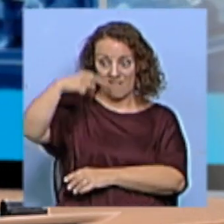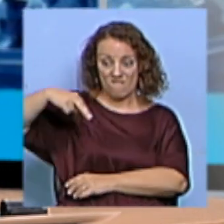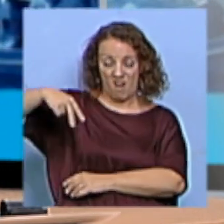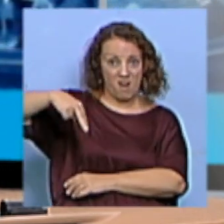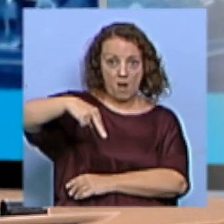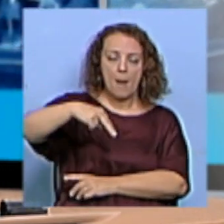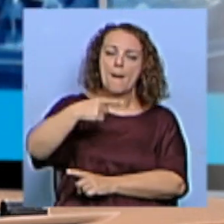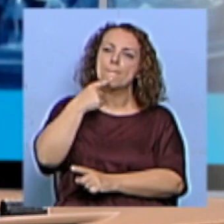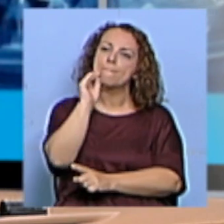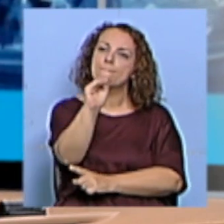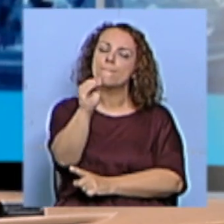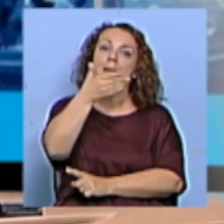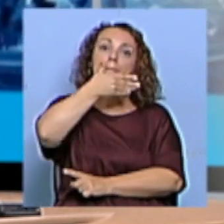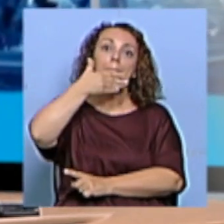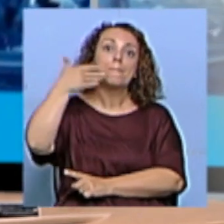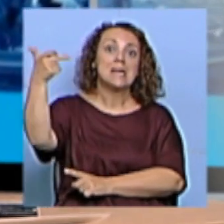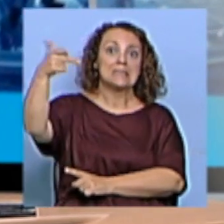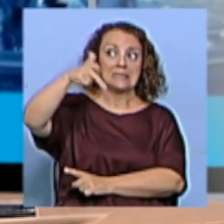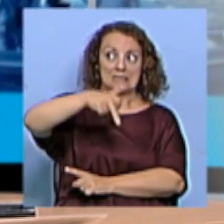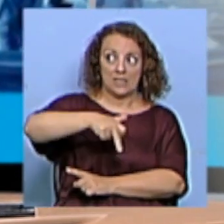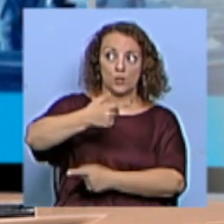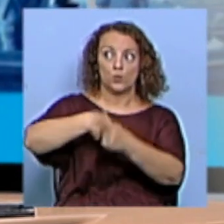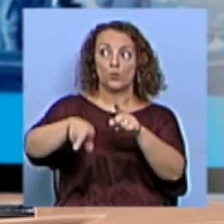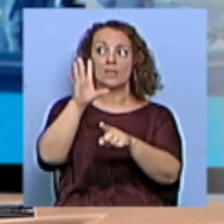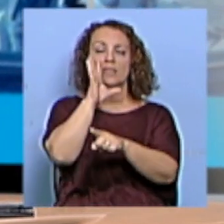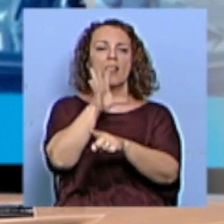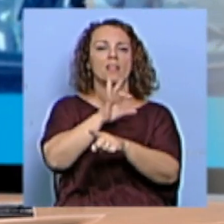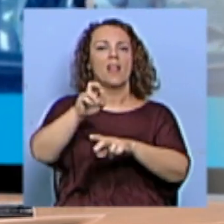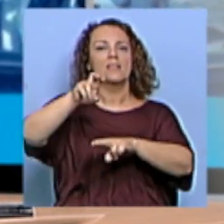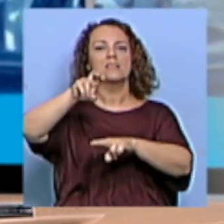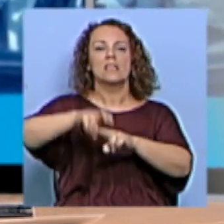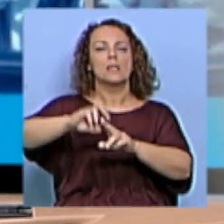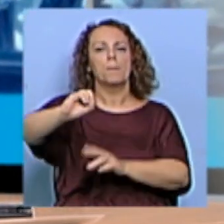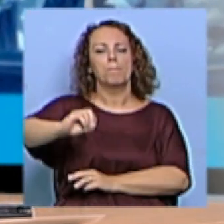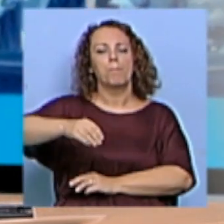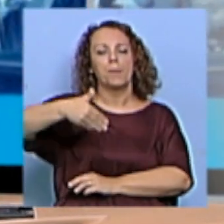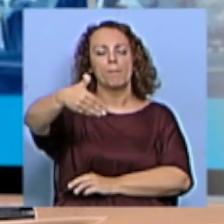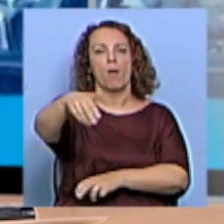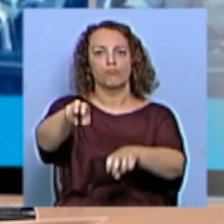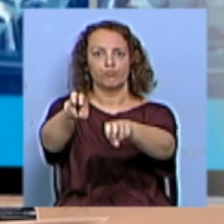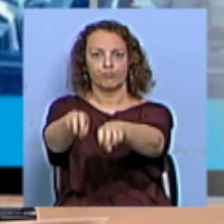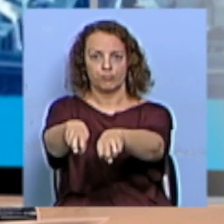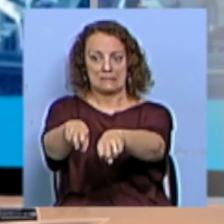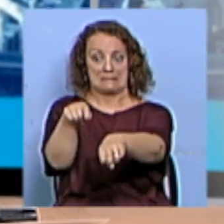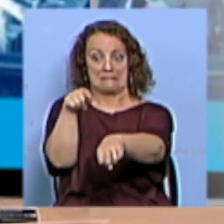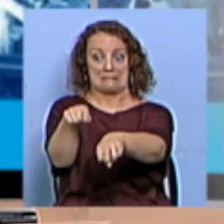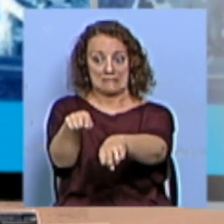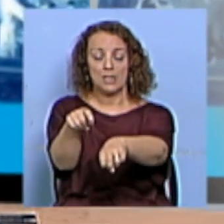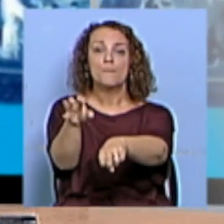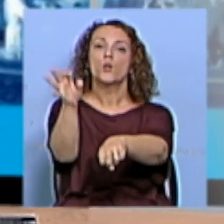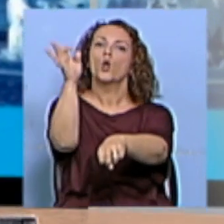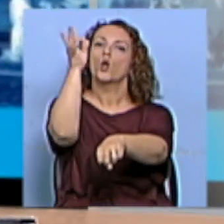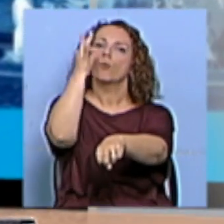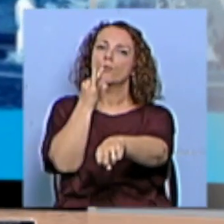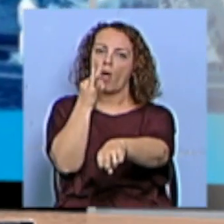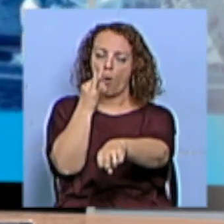mais cedo e eventualmente tentá-las sentar nas primeiras filas, que inclusivamente a comunhão